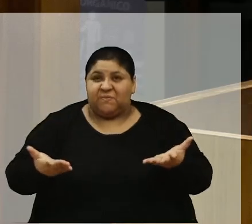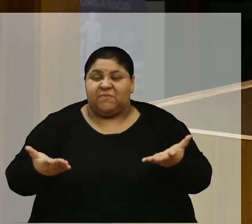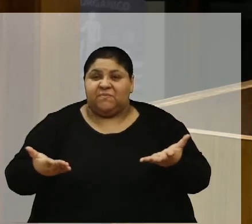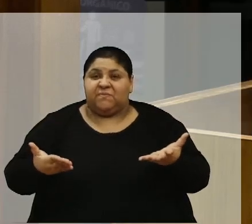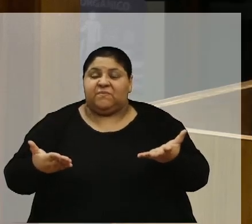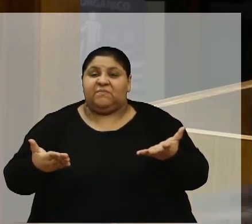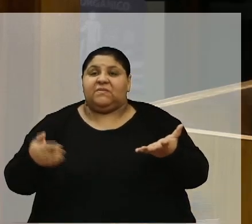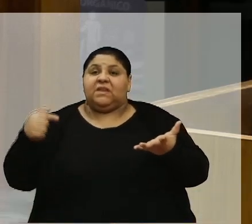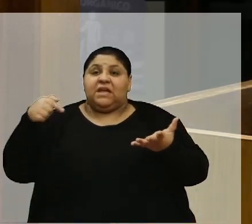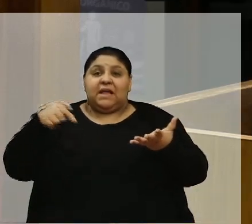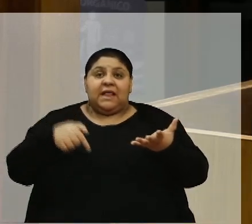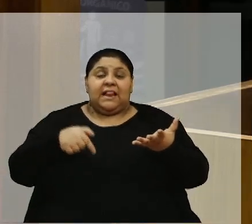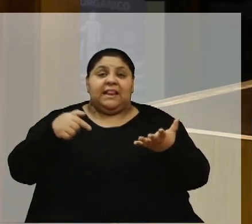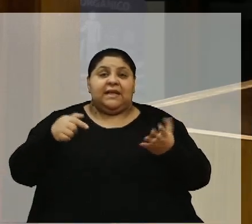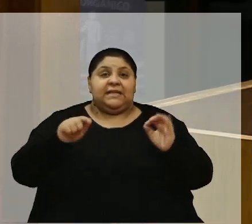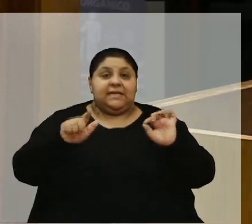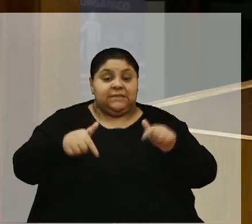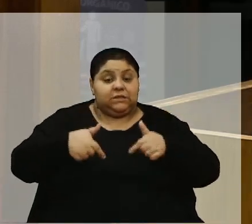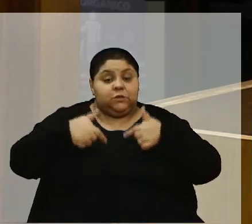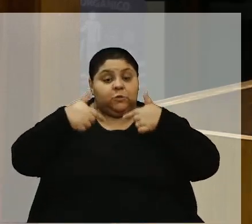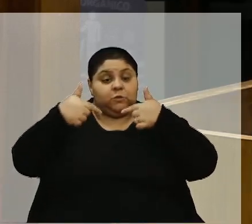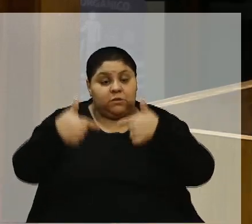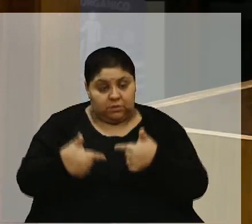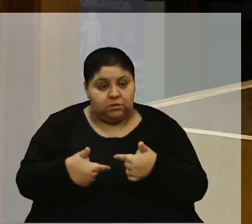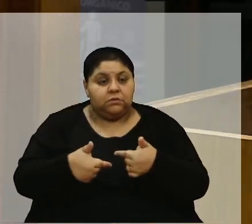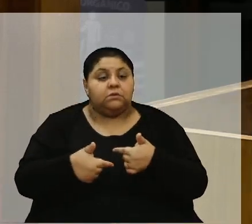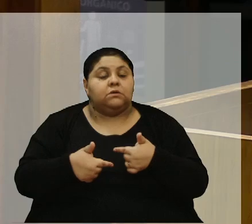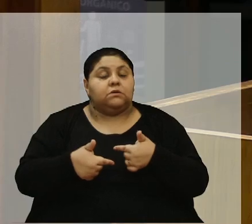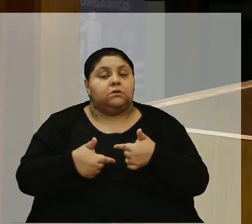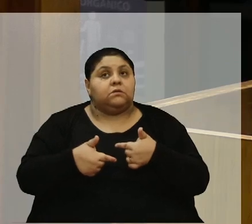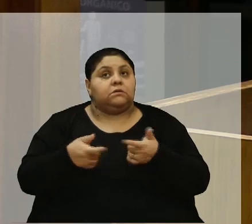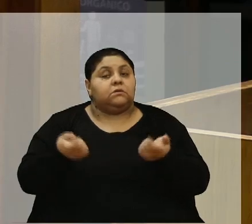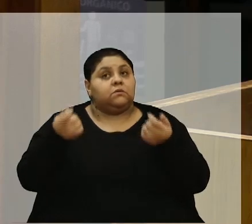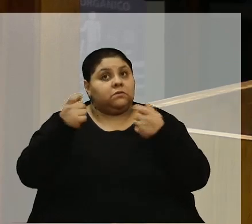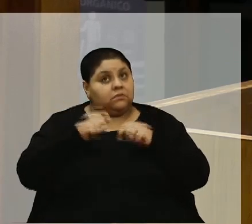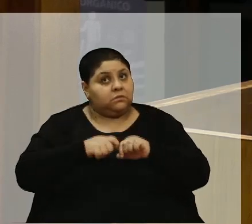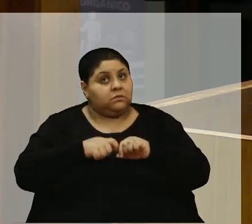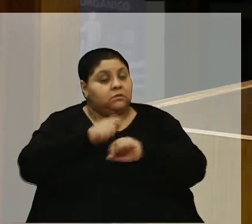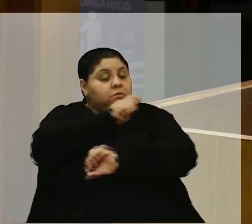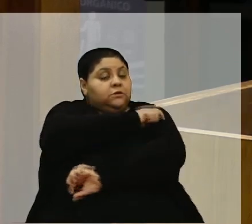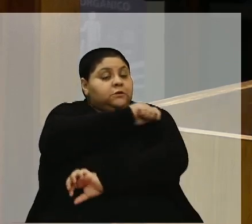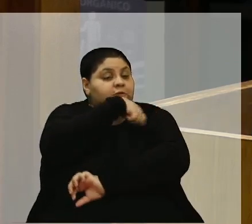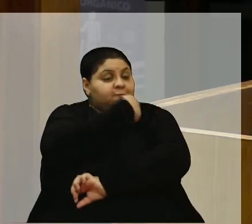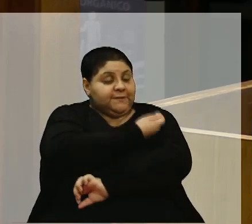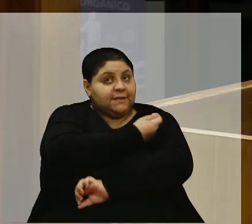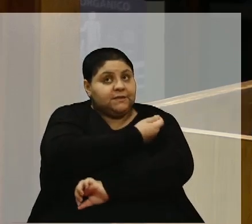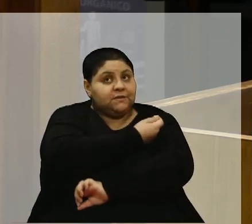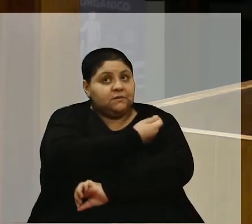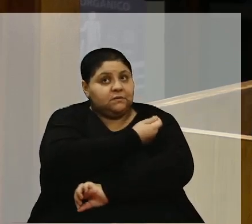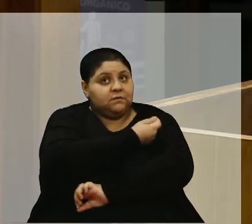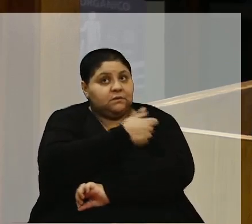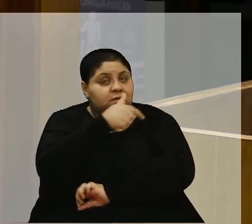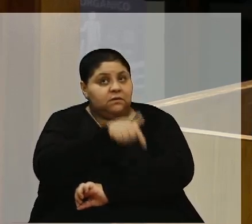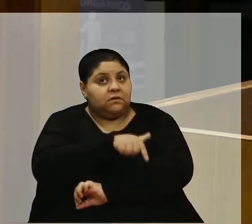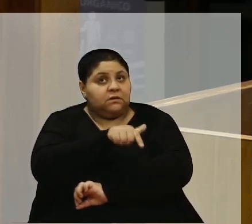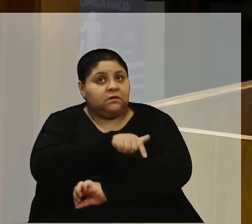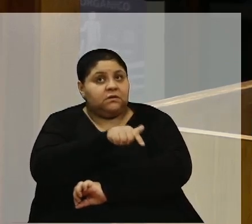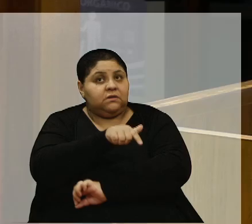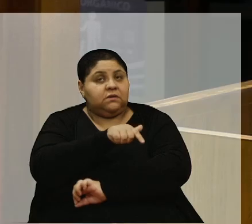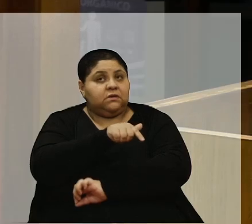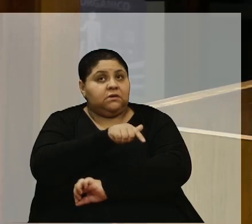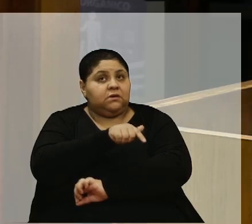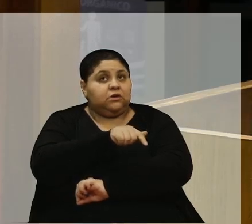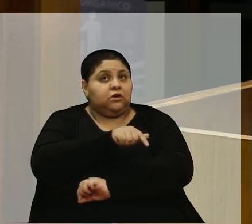além dessas medidas, e medidas essas que precisam ter fiscalização, aqui eu só quero fazer uma